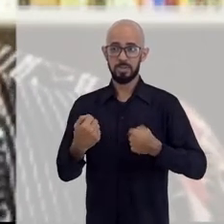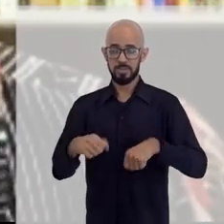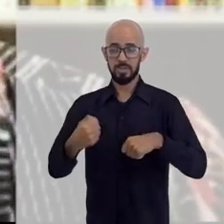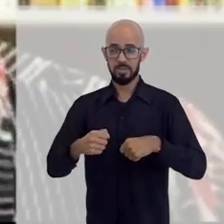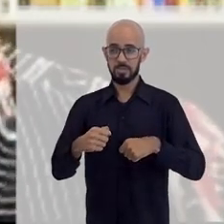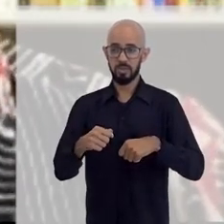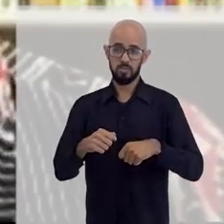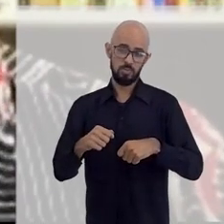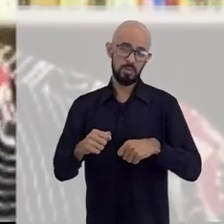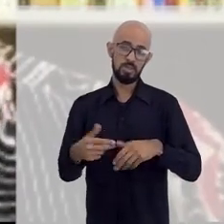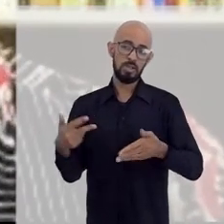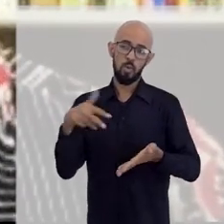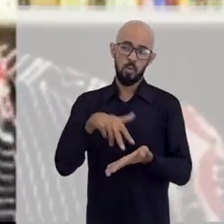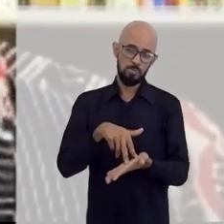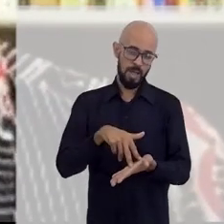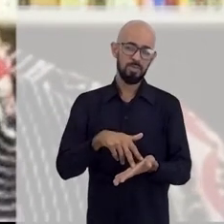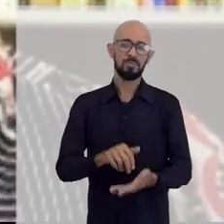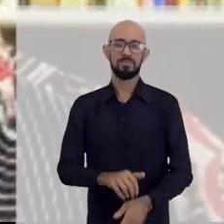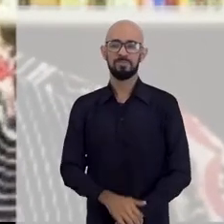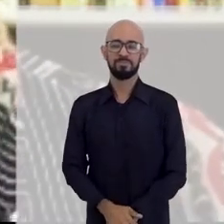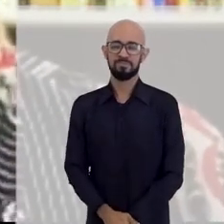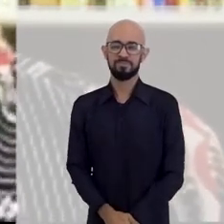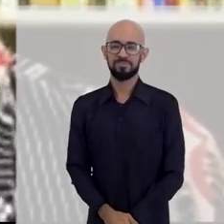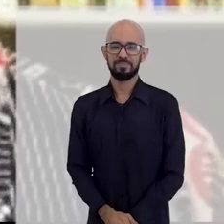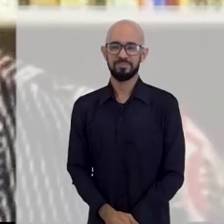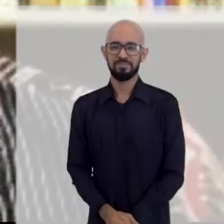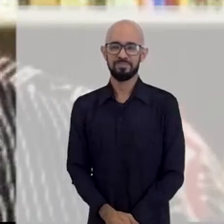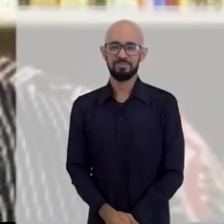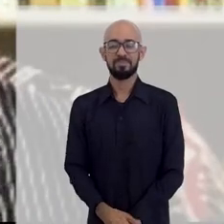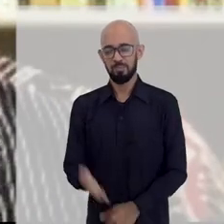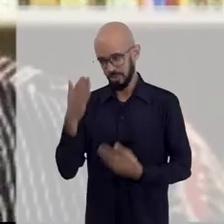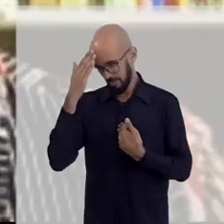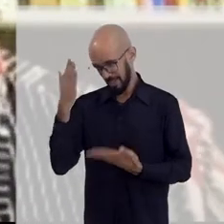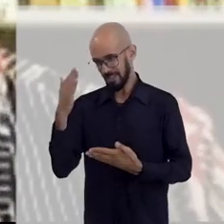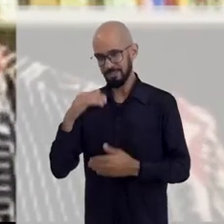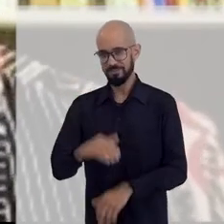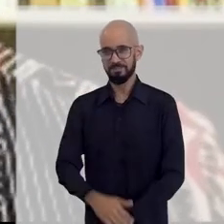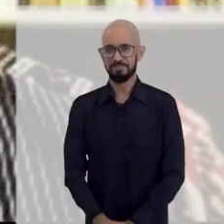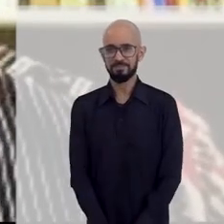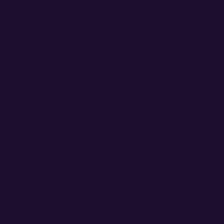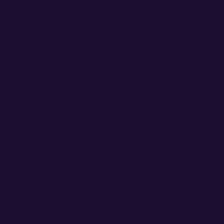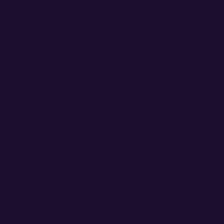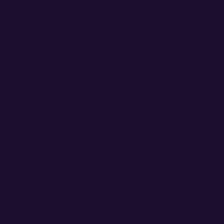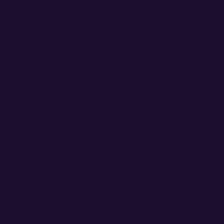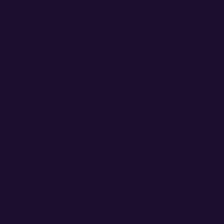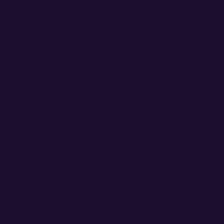que foi negado por anos e séculos, né? É isso. Muito obrigada.